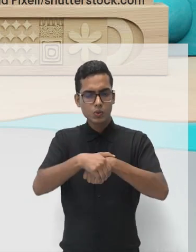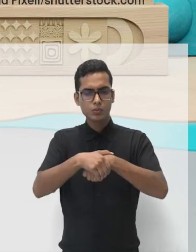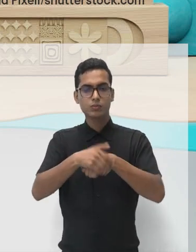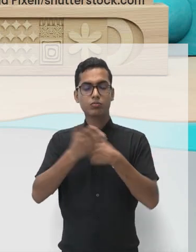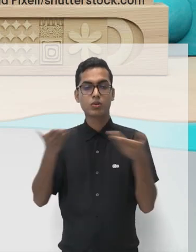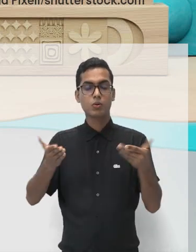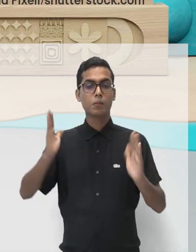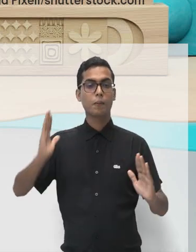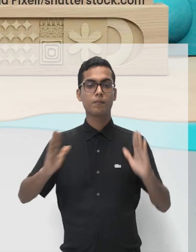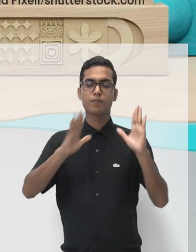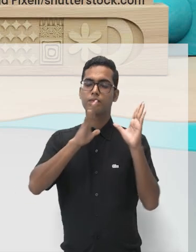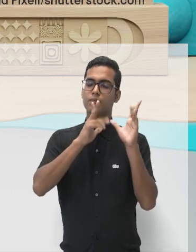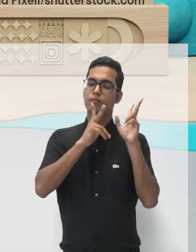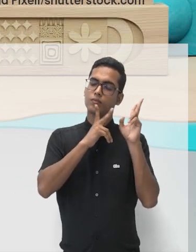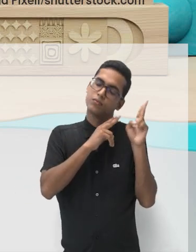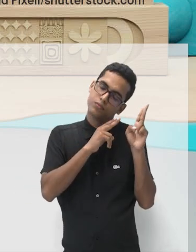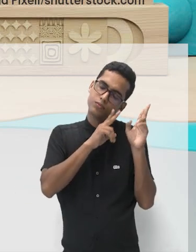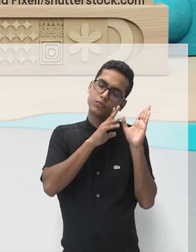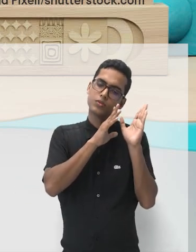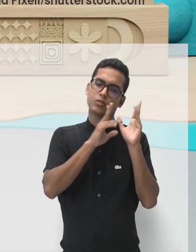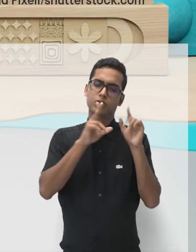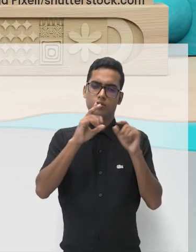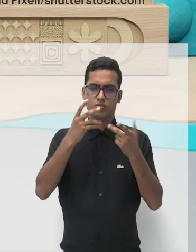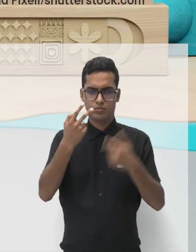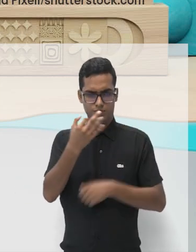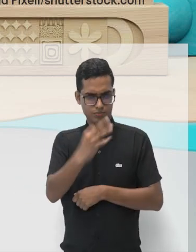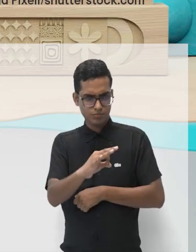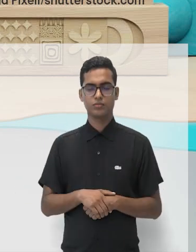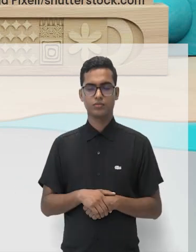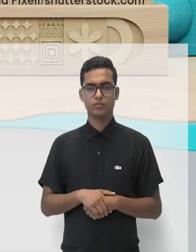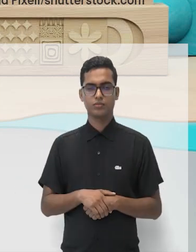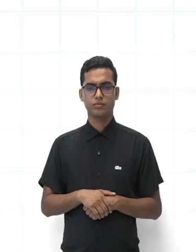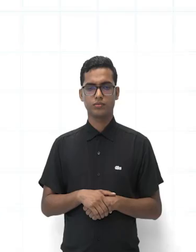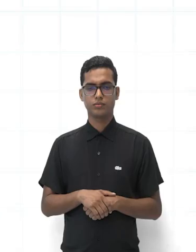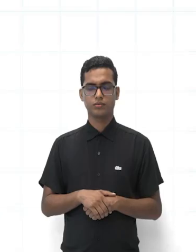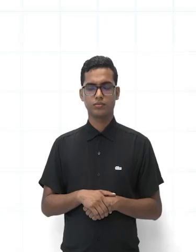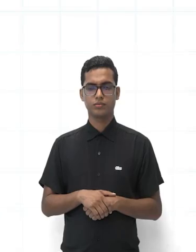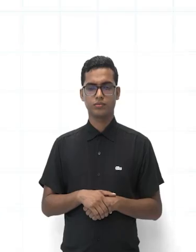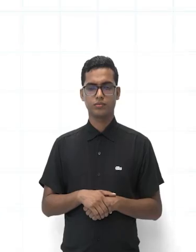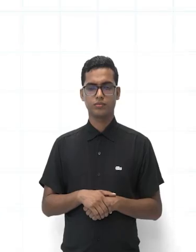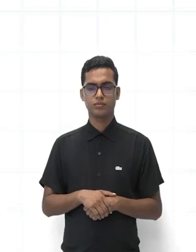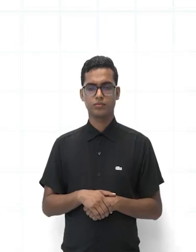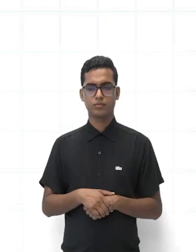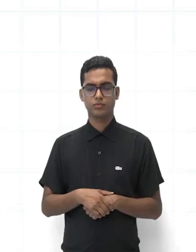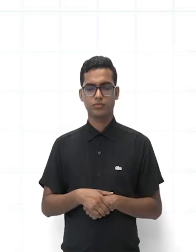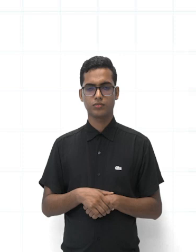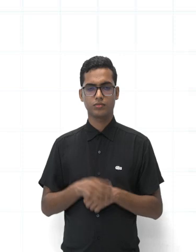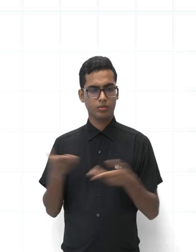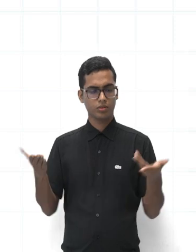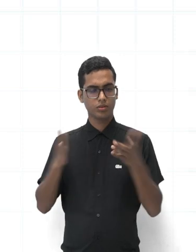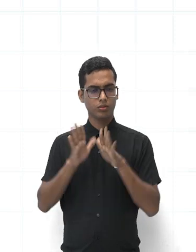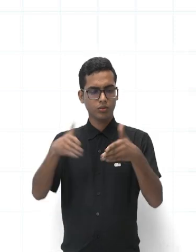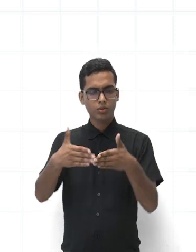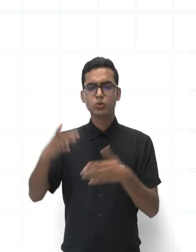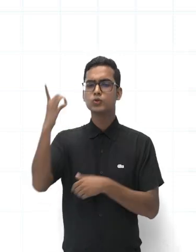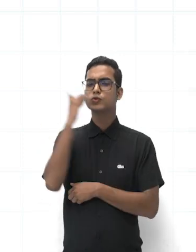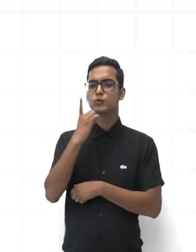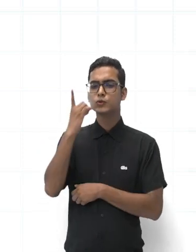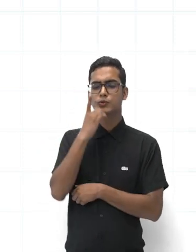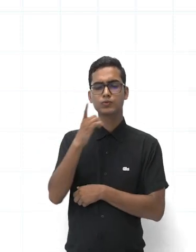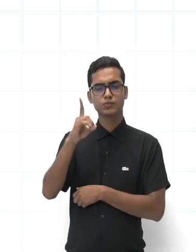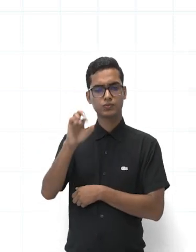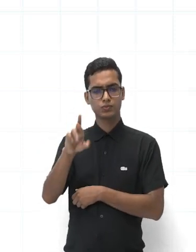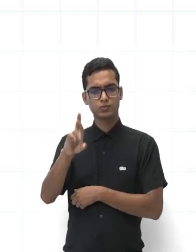para dormir, para se despedir das pessoas, para ir embora dos locais. Alright? Vamos então falar de rotina.